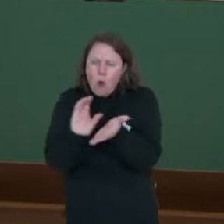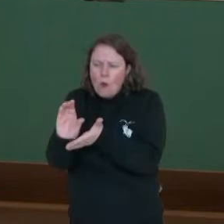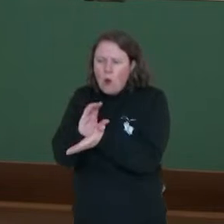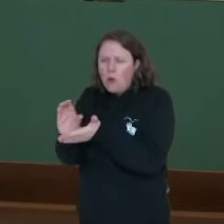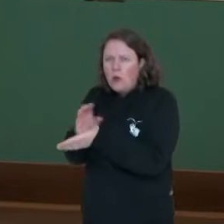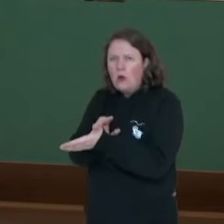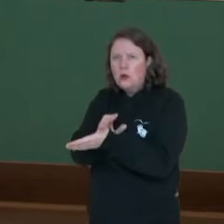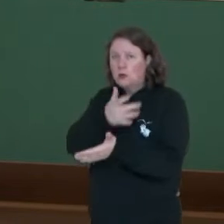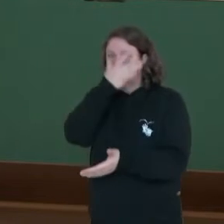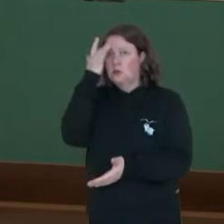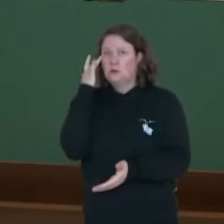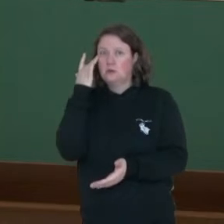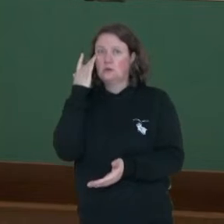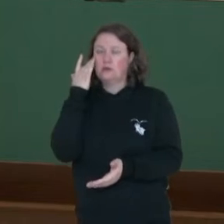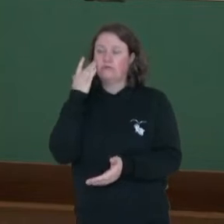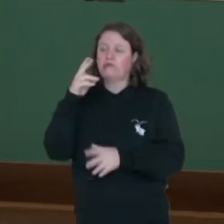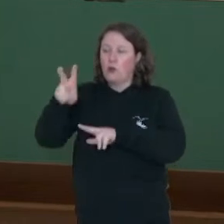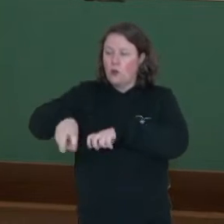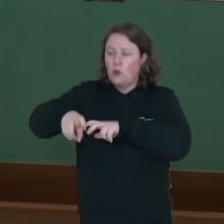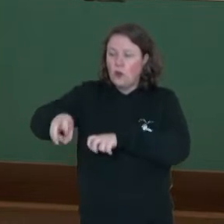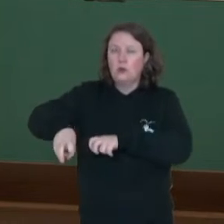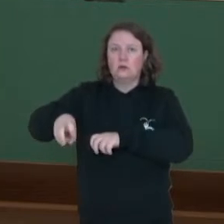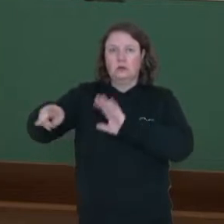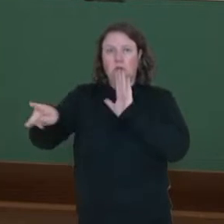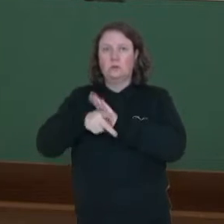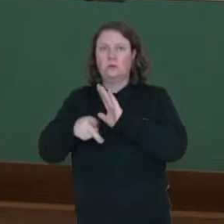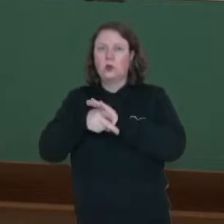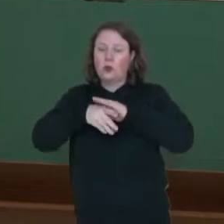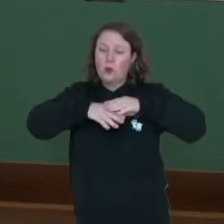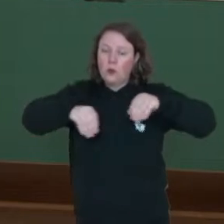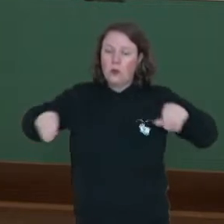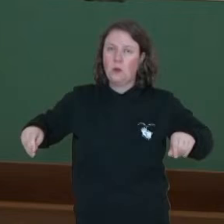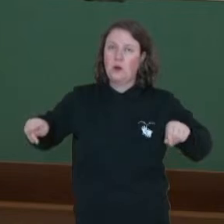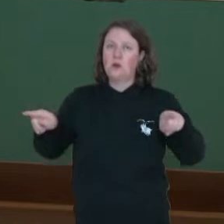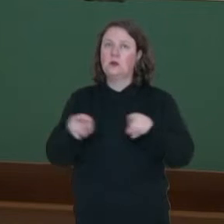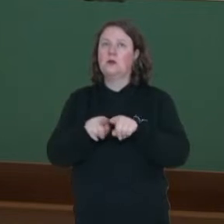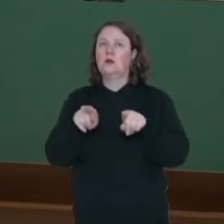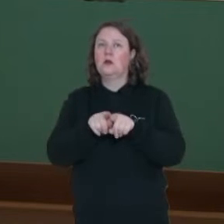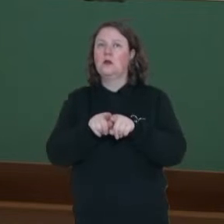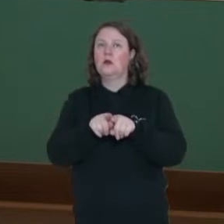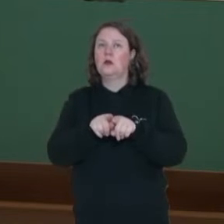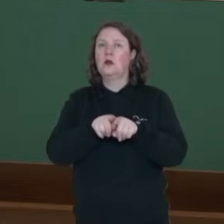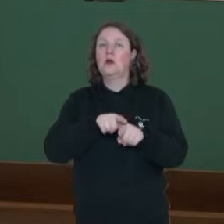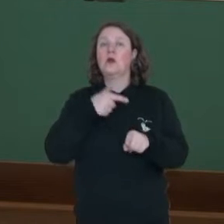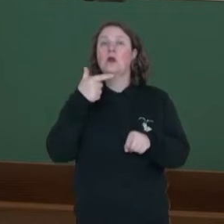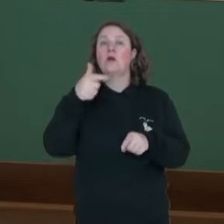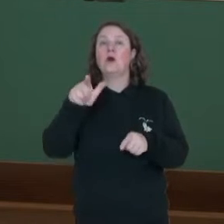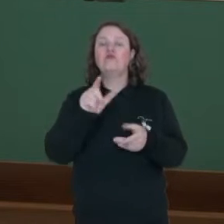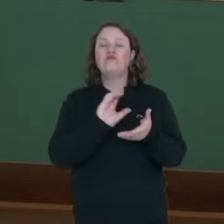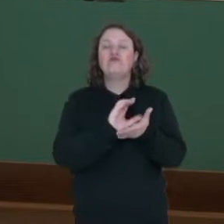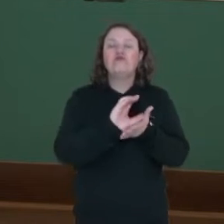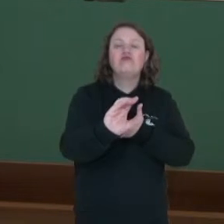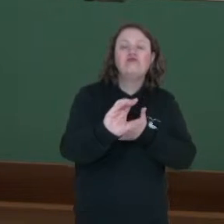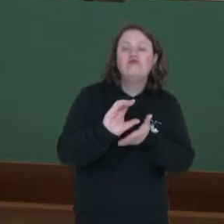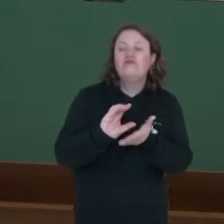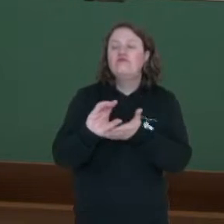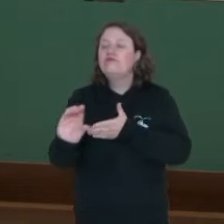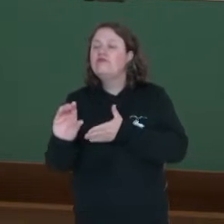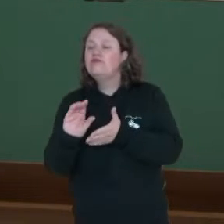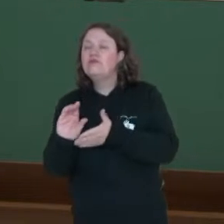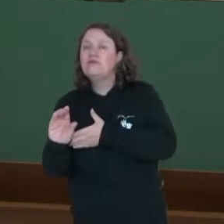café, que passam, inclusive, a aplicar os lucros do café em outros setores, né, em um processo